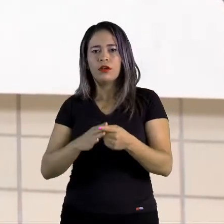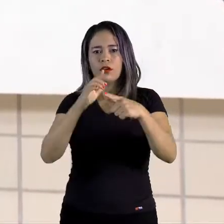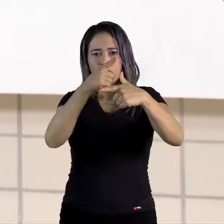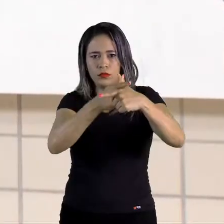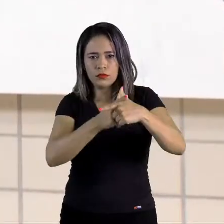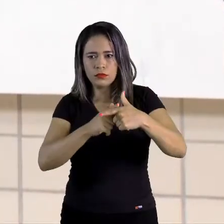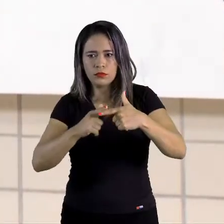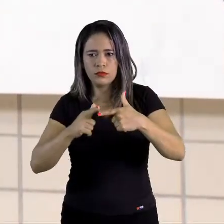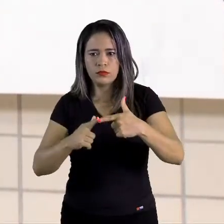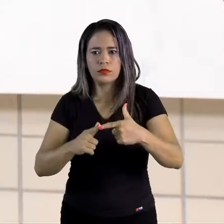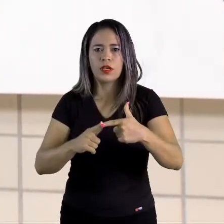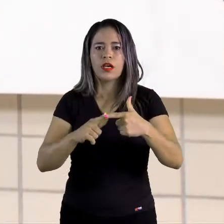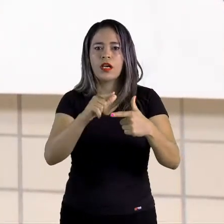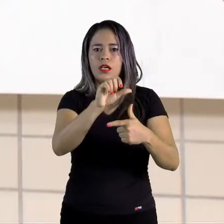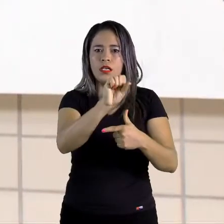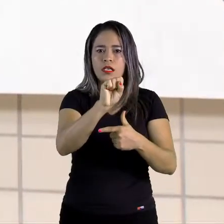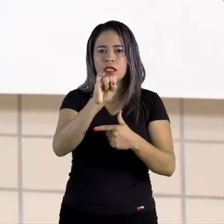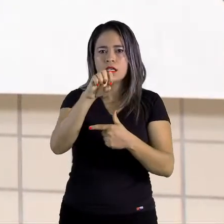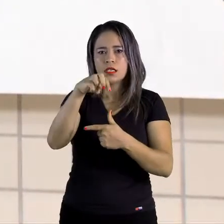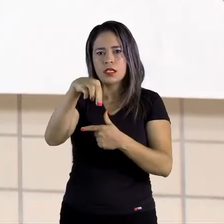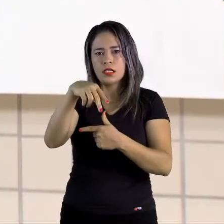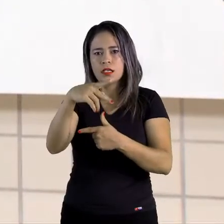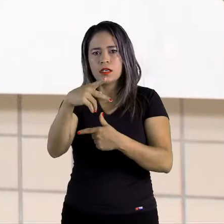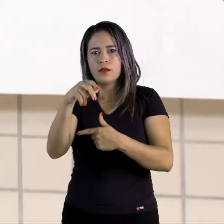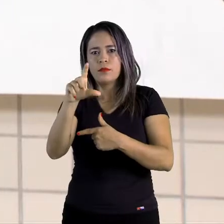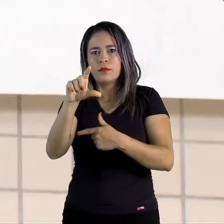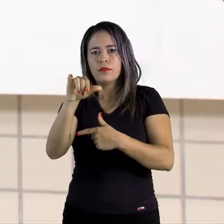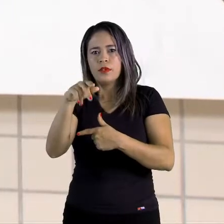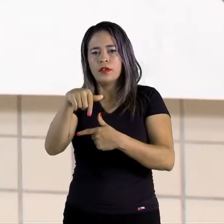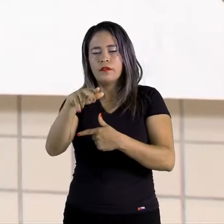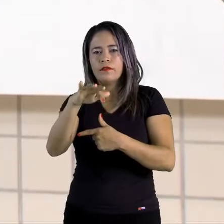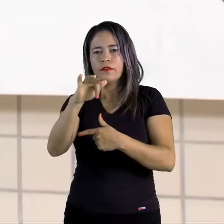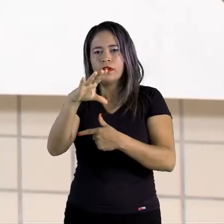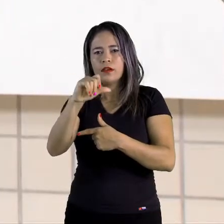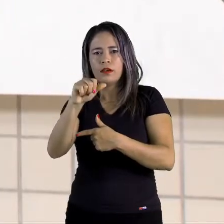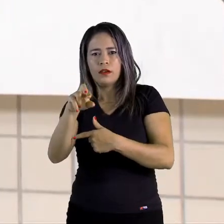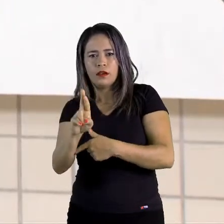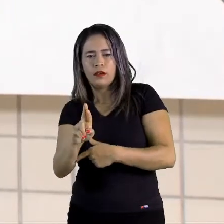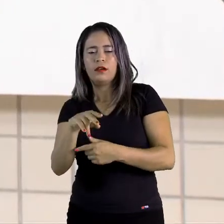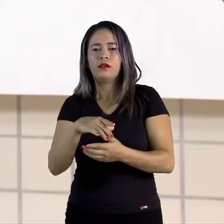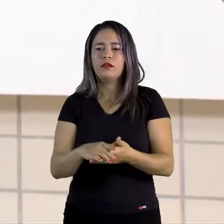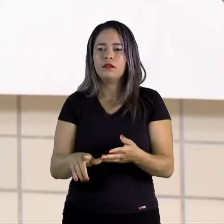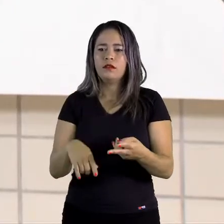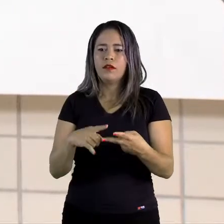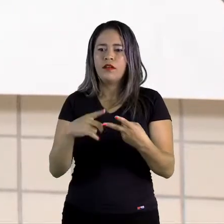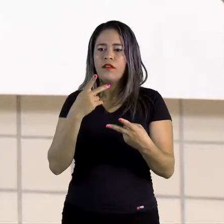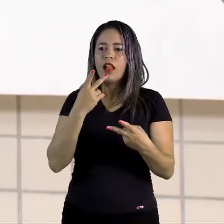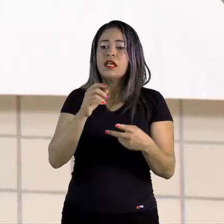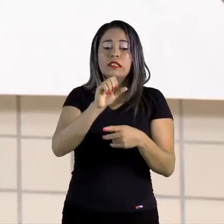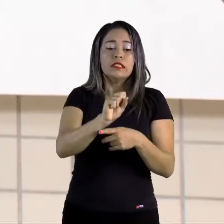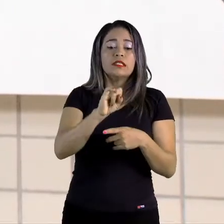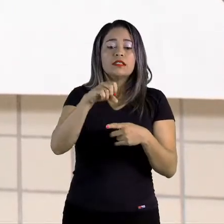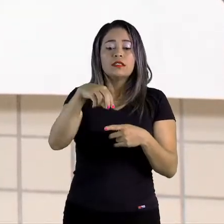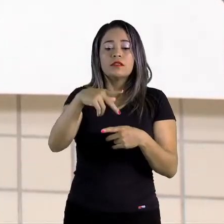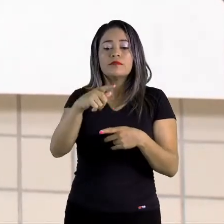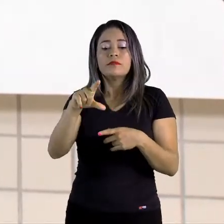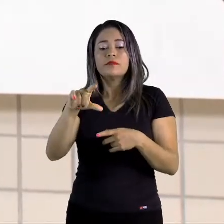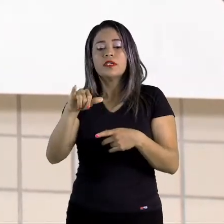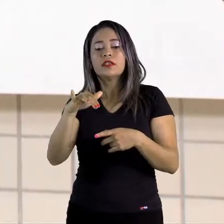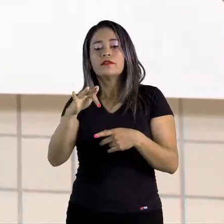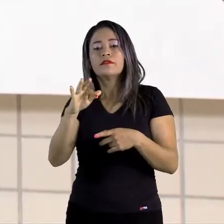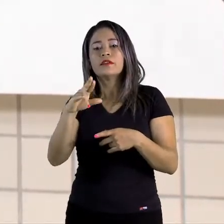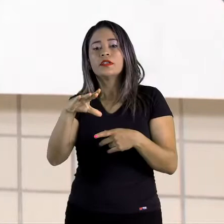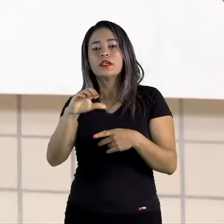dividindo, que é simplificação. Quando o professor pede para você fala assim, simplifica a fração, quer